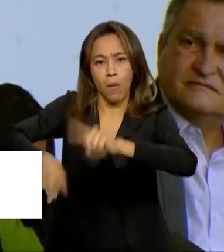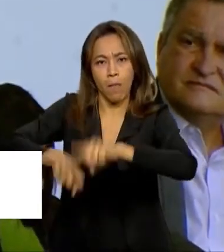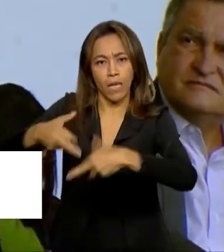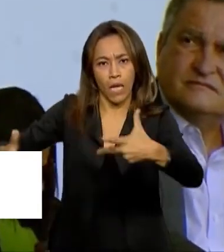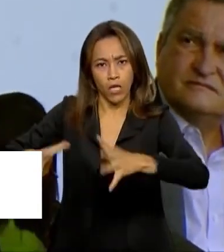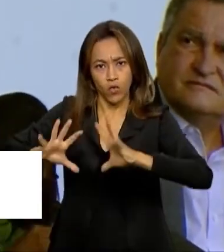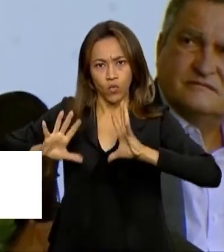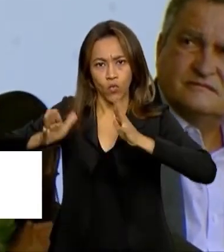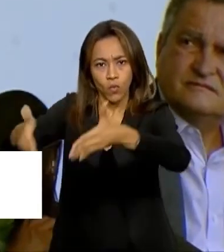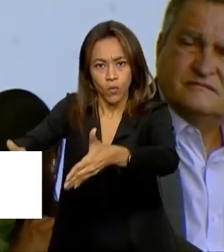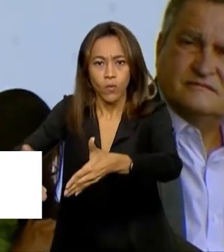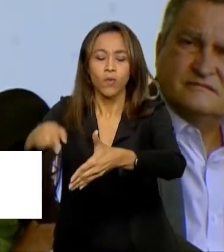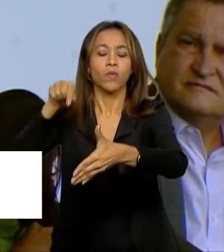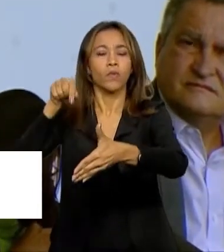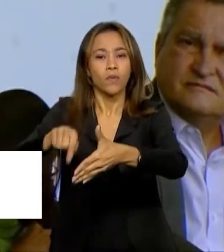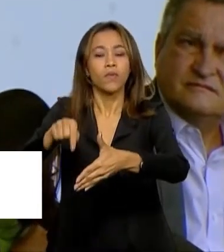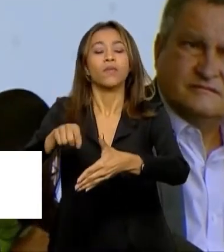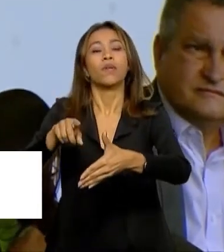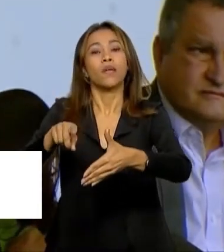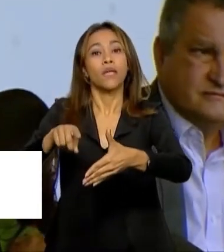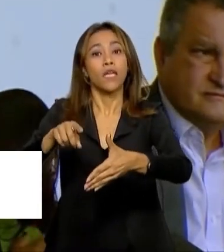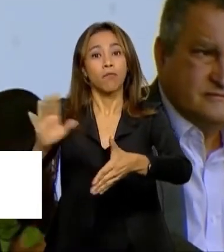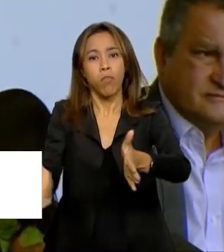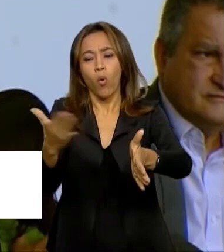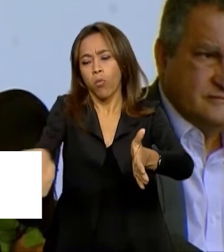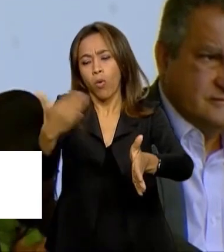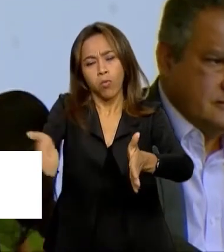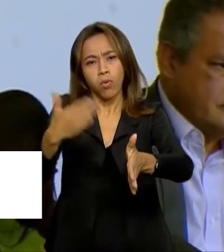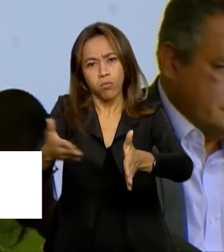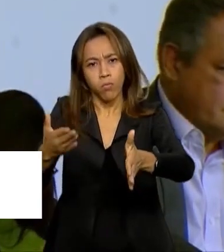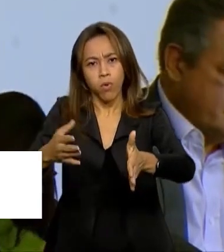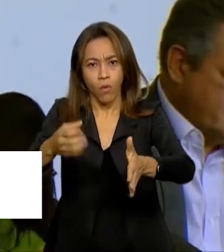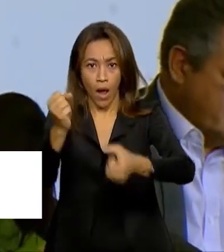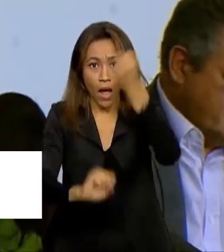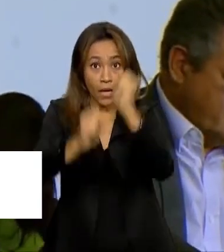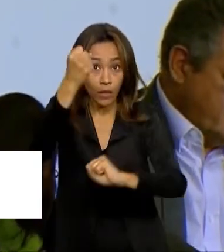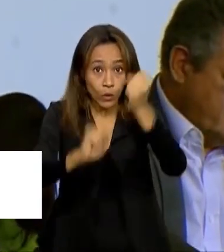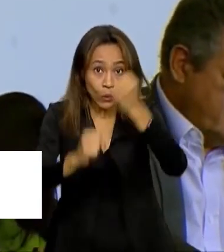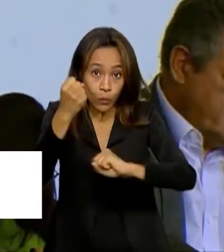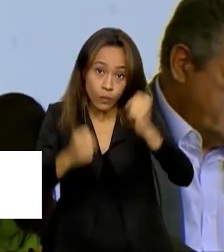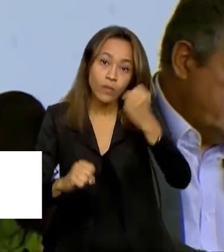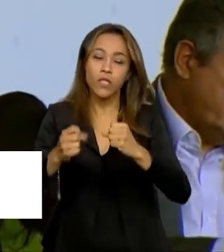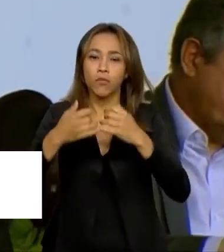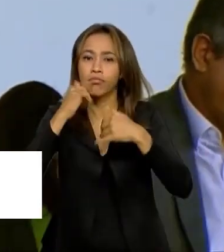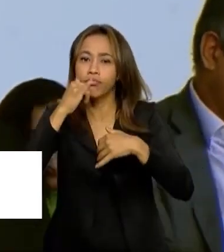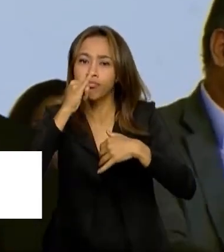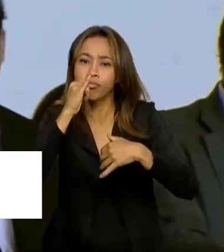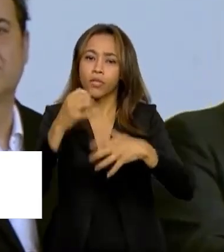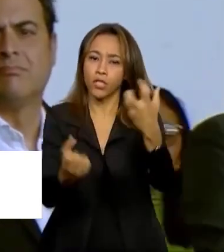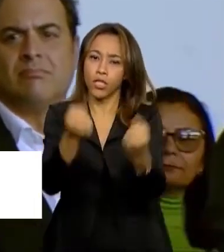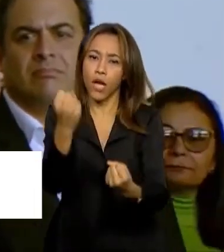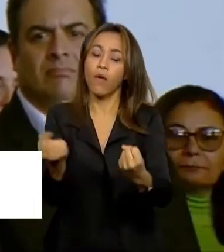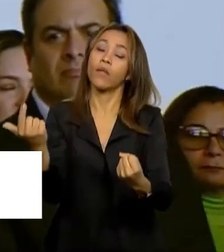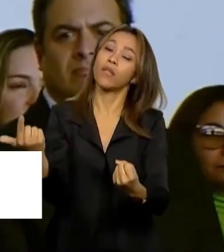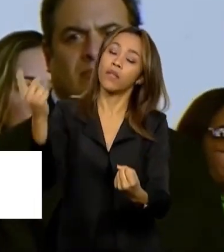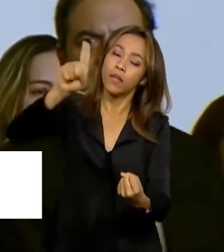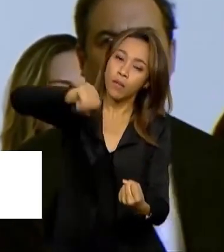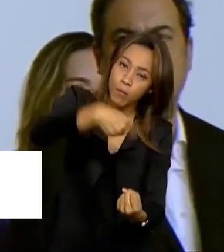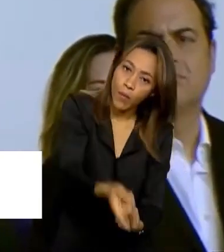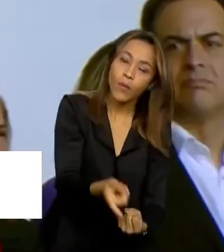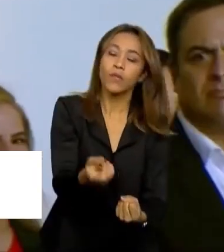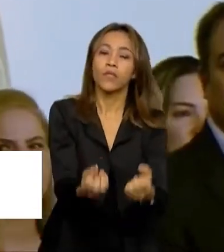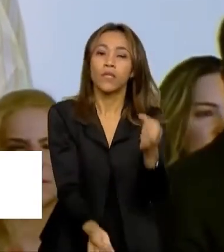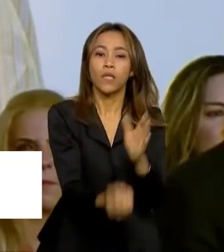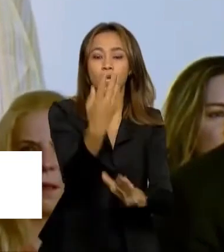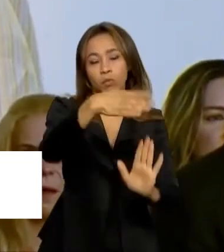a parte da indústria automobilística que fabricava motor. E agora nós criamos outra vez o Mais Alimento para